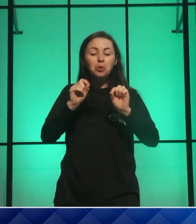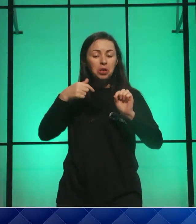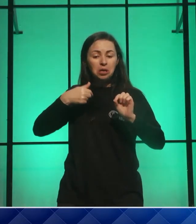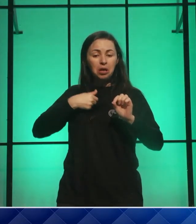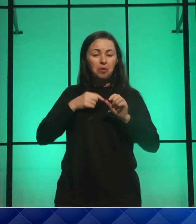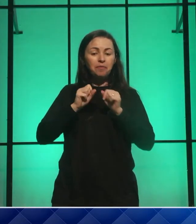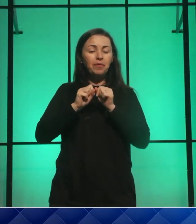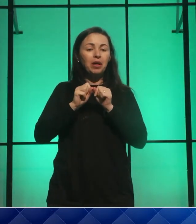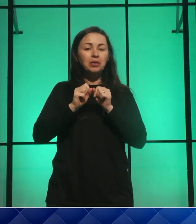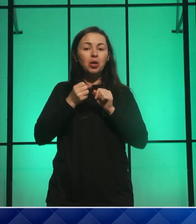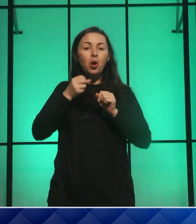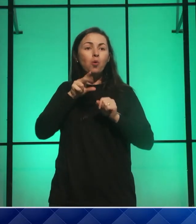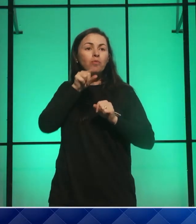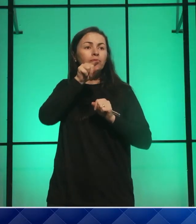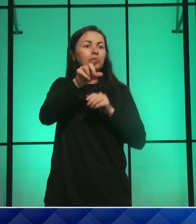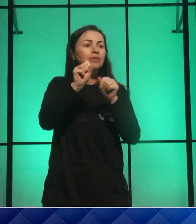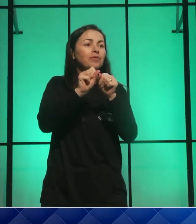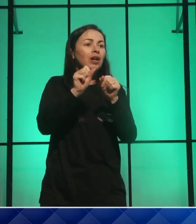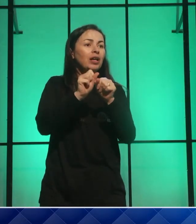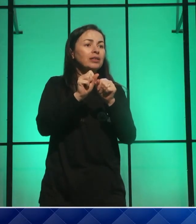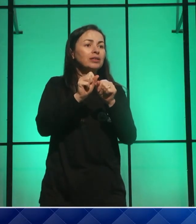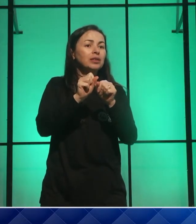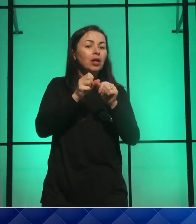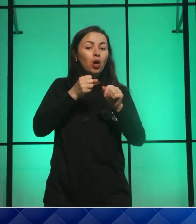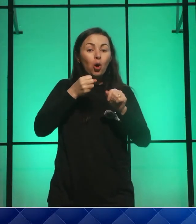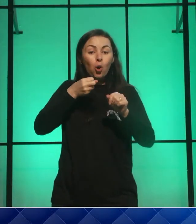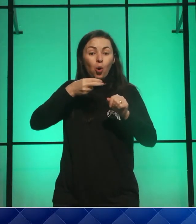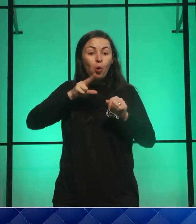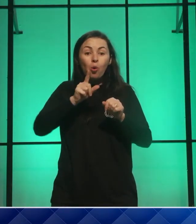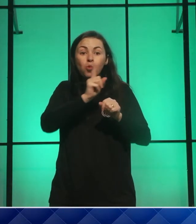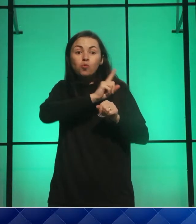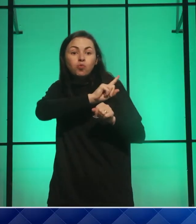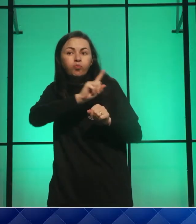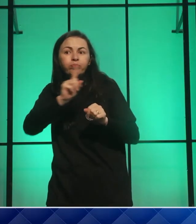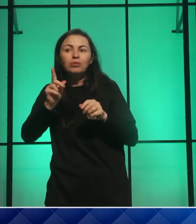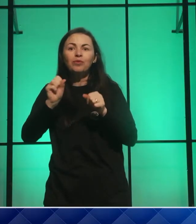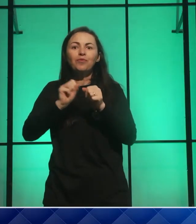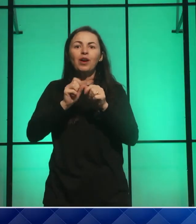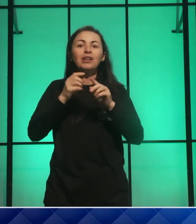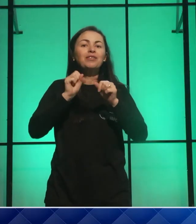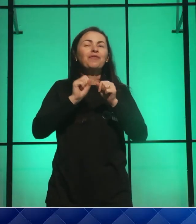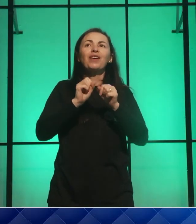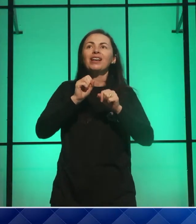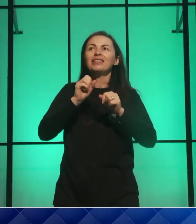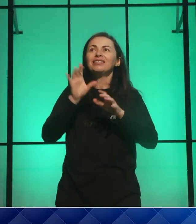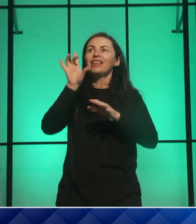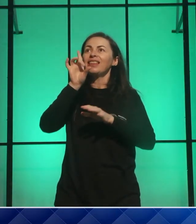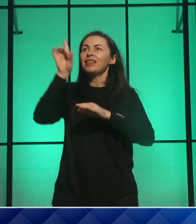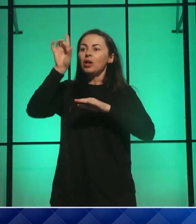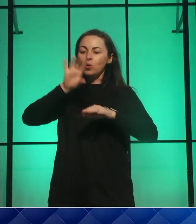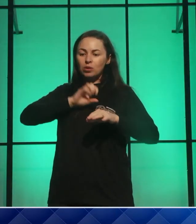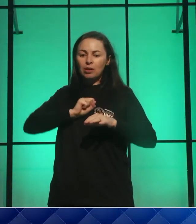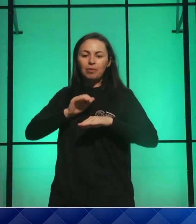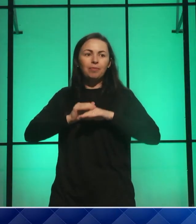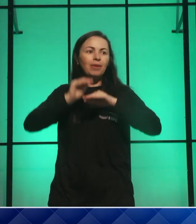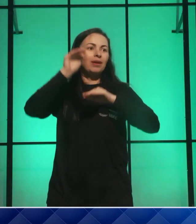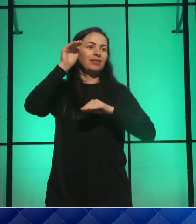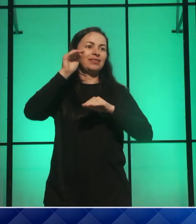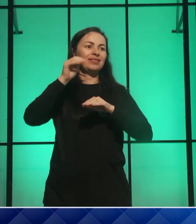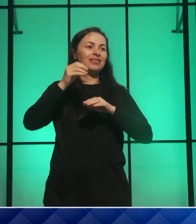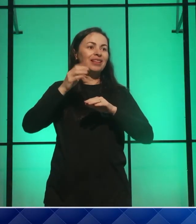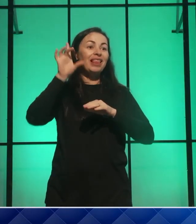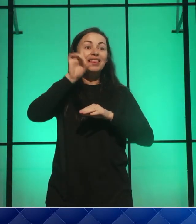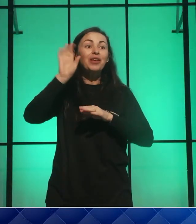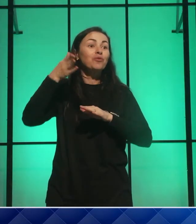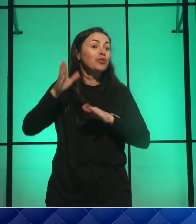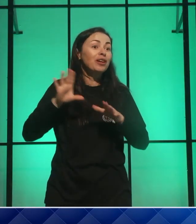faça ou que você deixe de fazer vai fazer com que Deus te ame mais do que Ele já te ama hoje. Essa é a